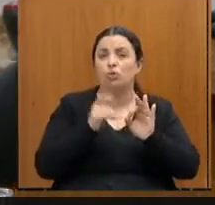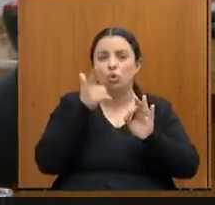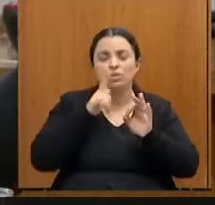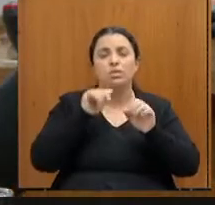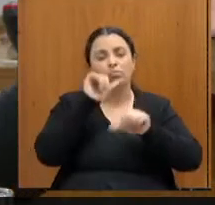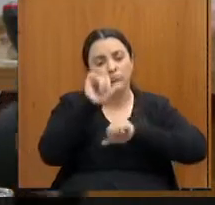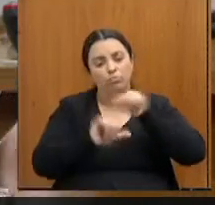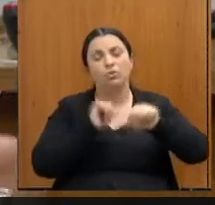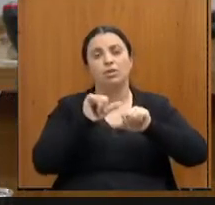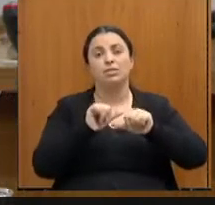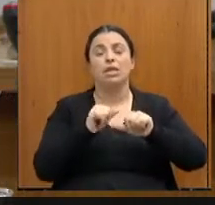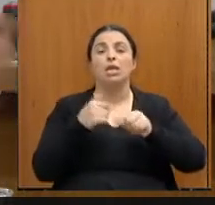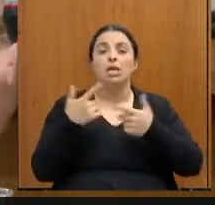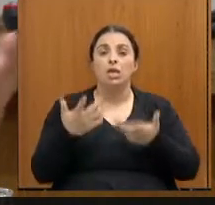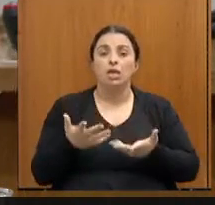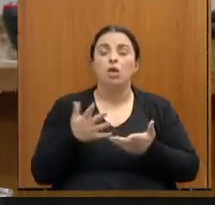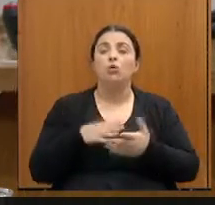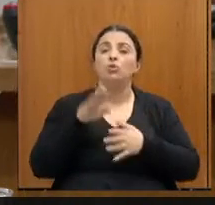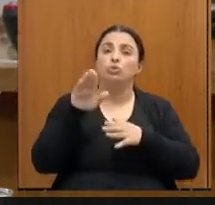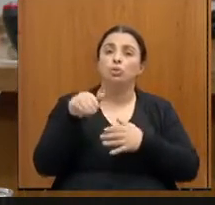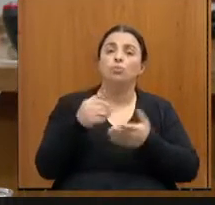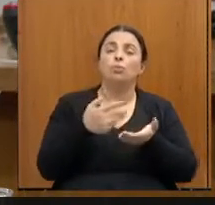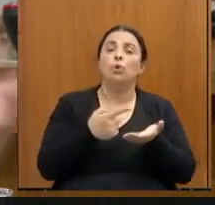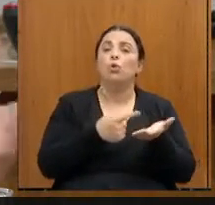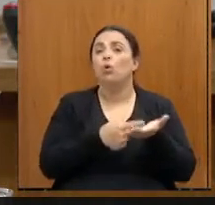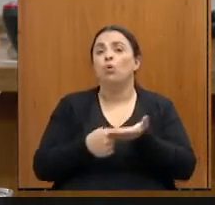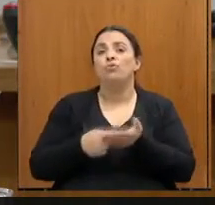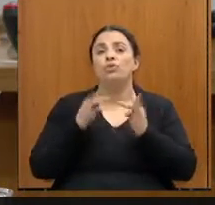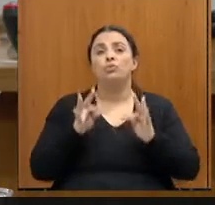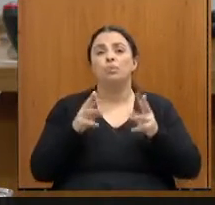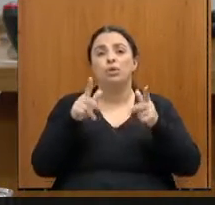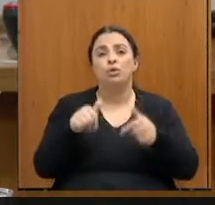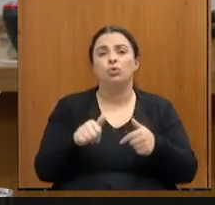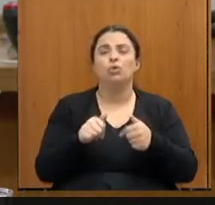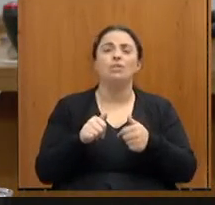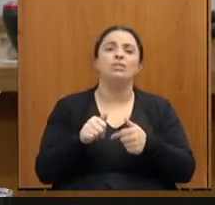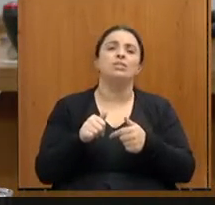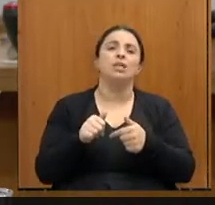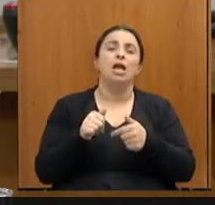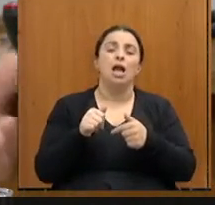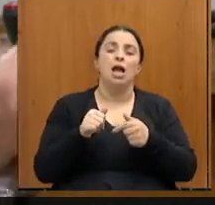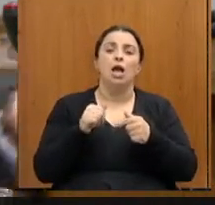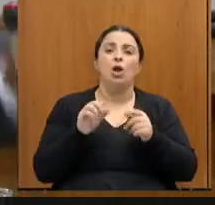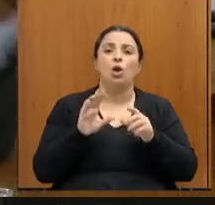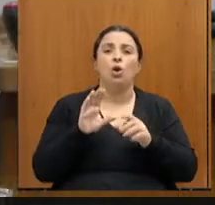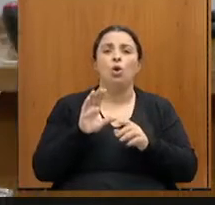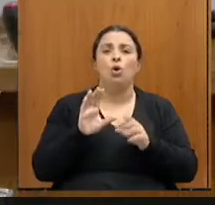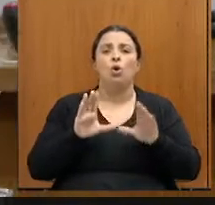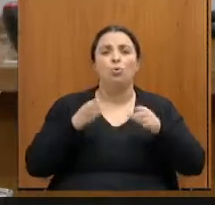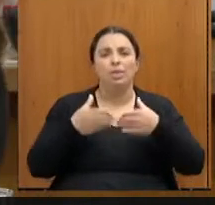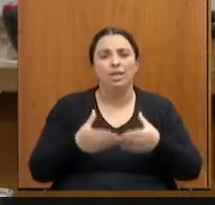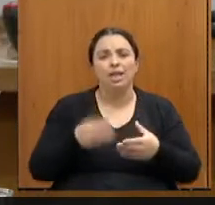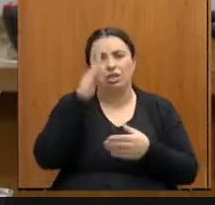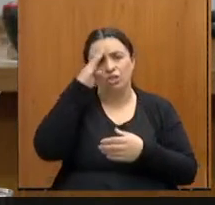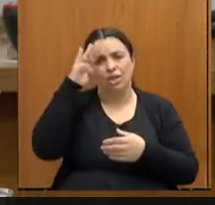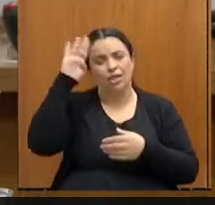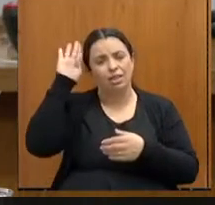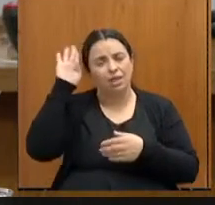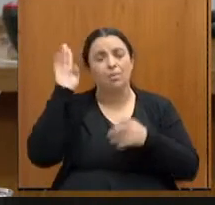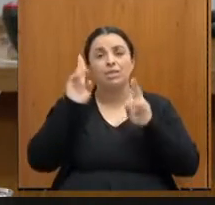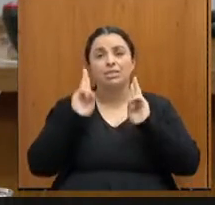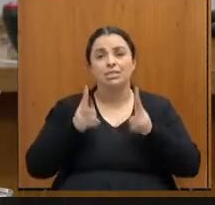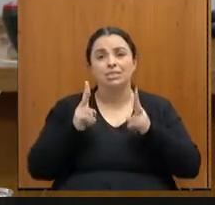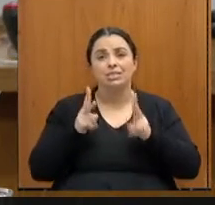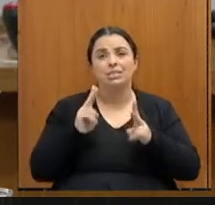aproveitando o espaço que a senhora me deu fica aqui o convite para que todas as certezas para que foram comunidade acadêmica a presente cada vez